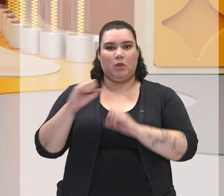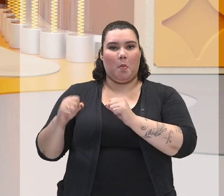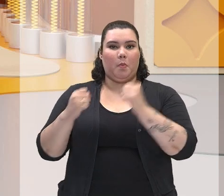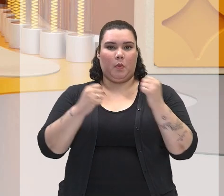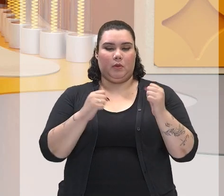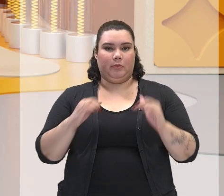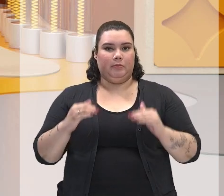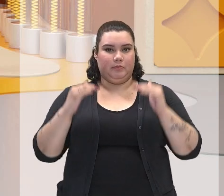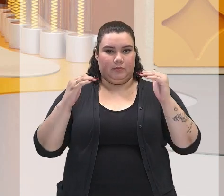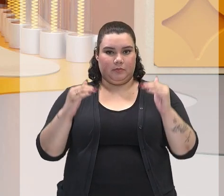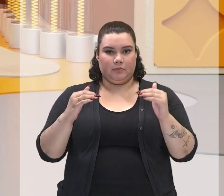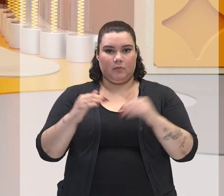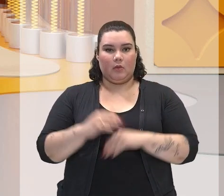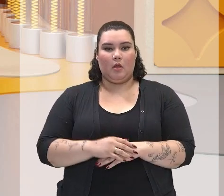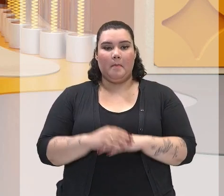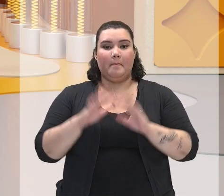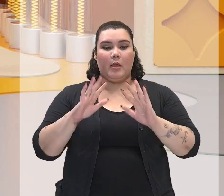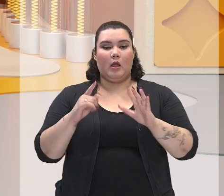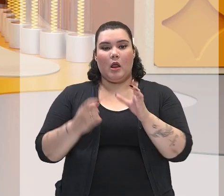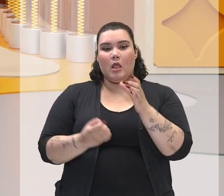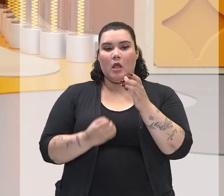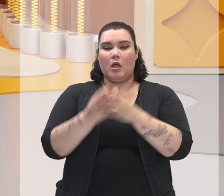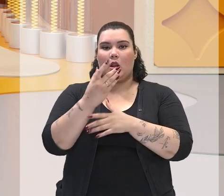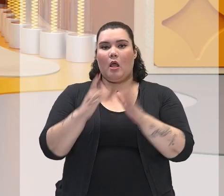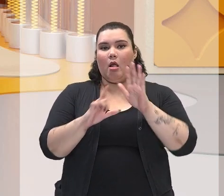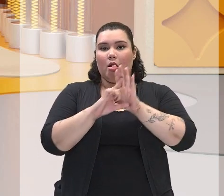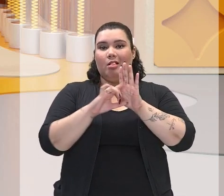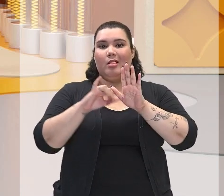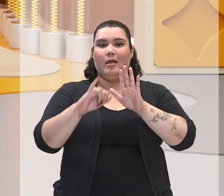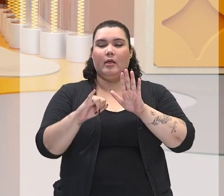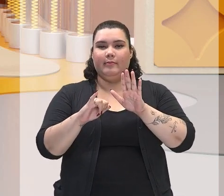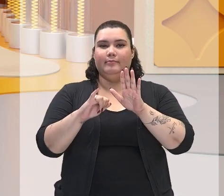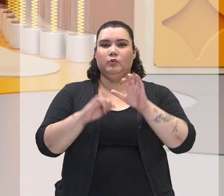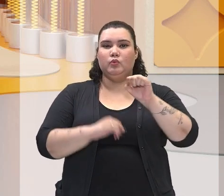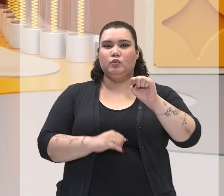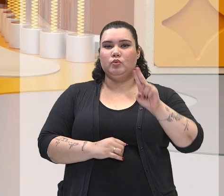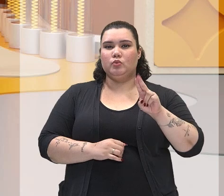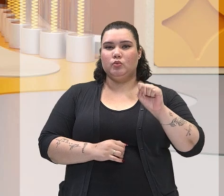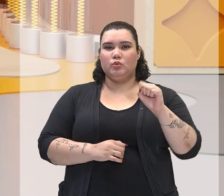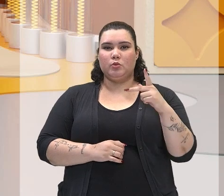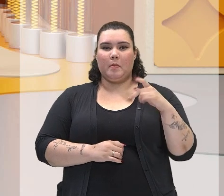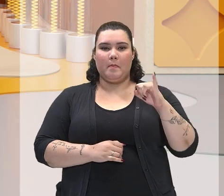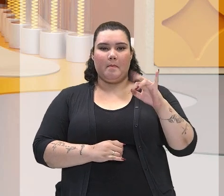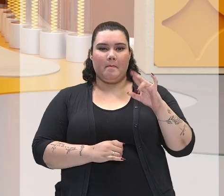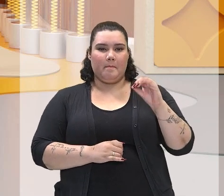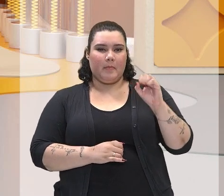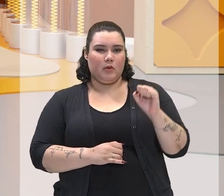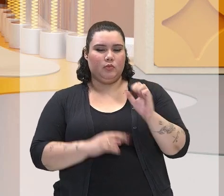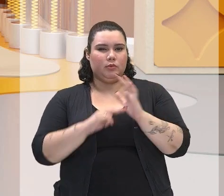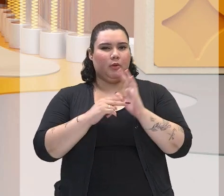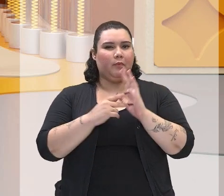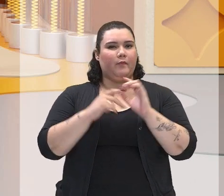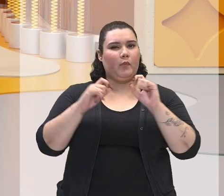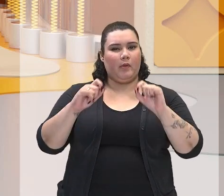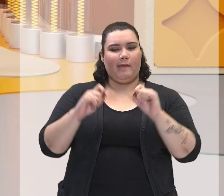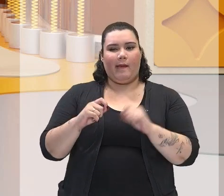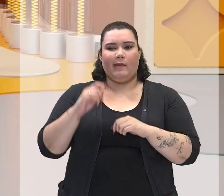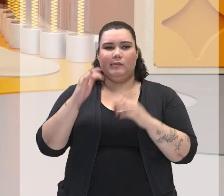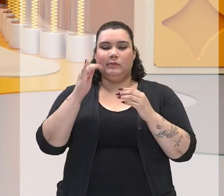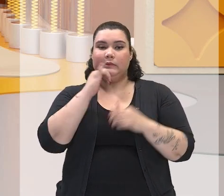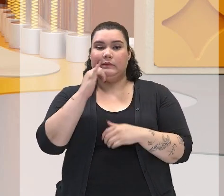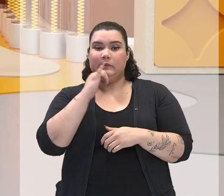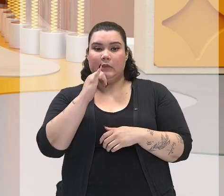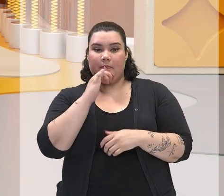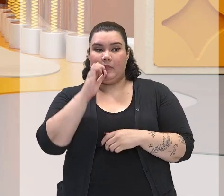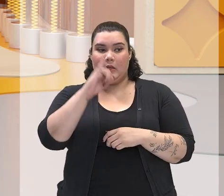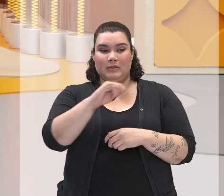dos Suspeitos, onde nós vamos ter aí então a questão dos inimigos, os denominados inimigos da Revolução, sendo